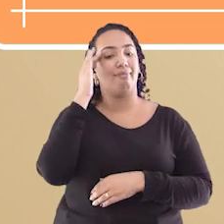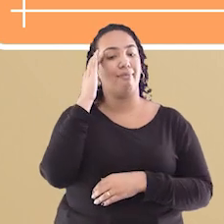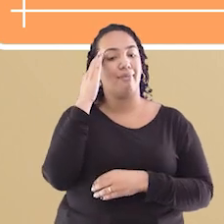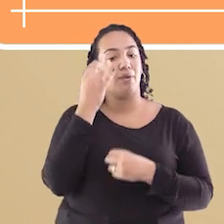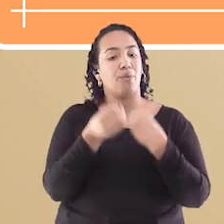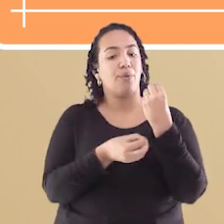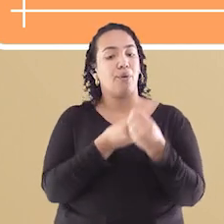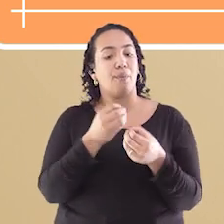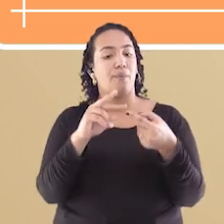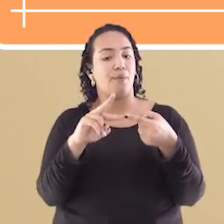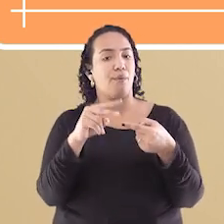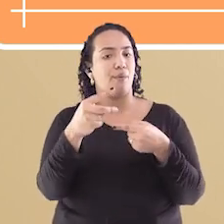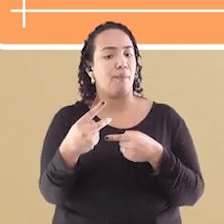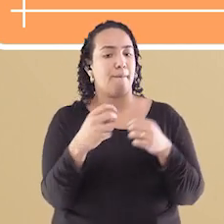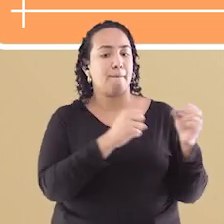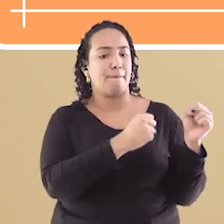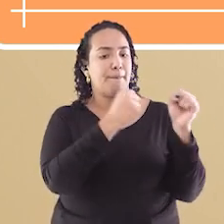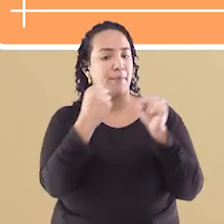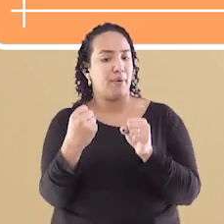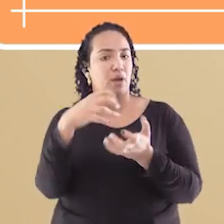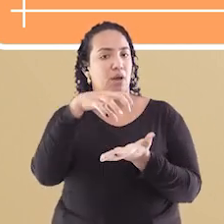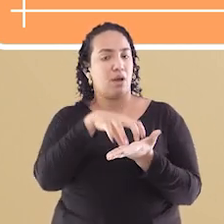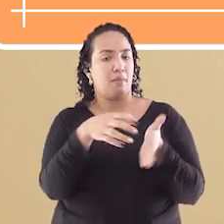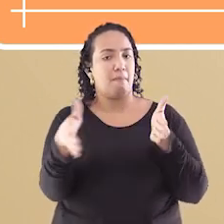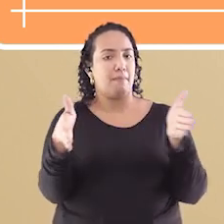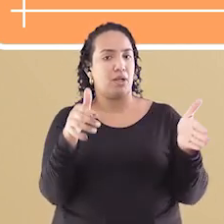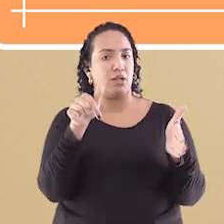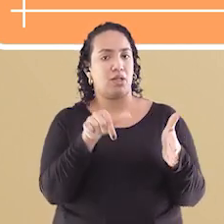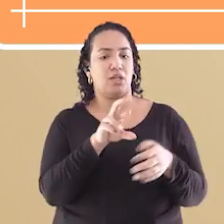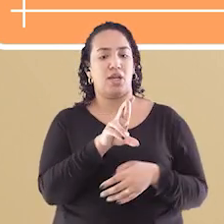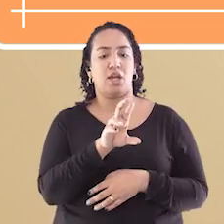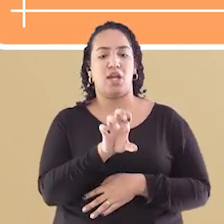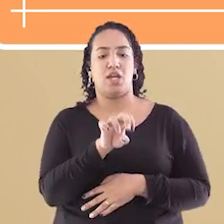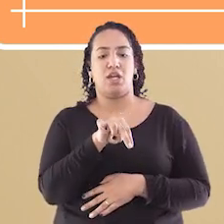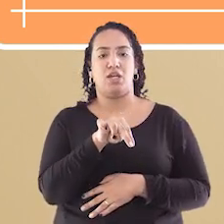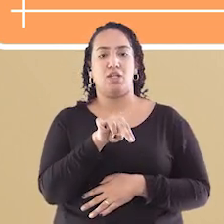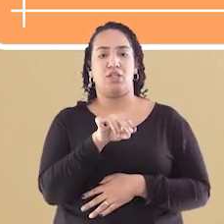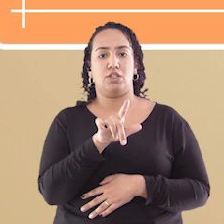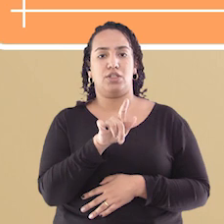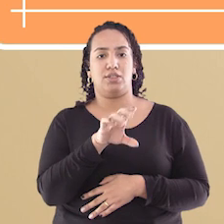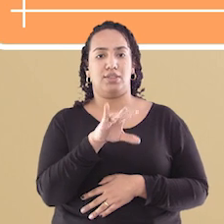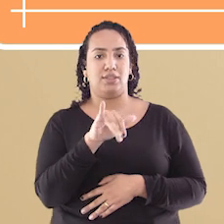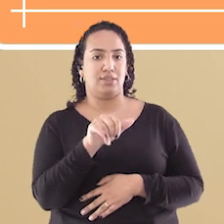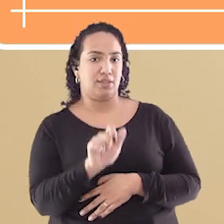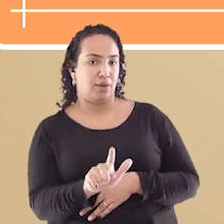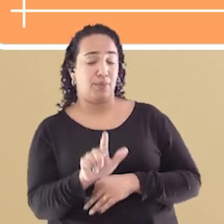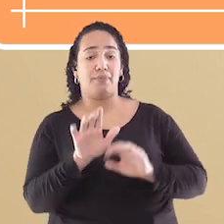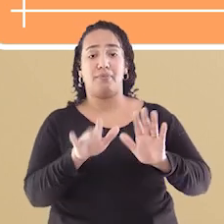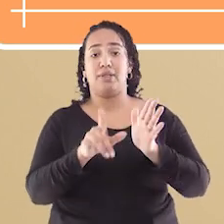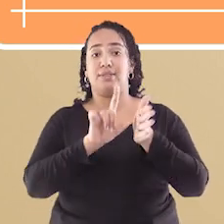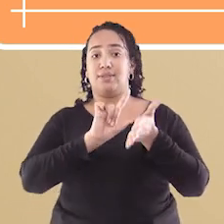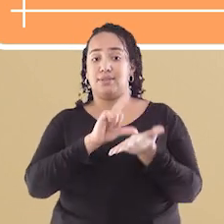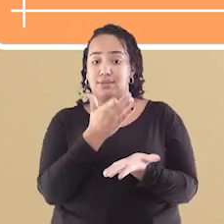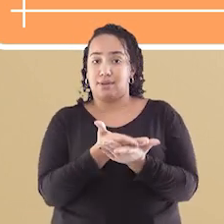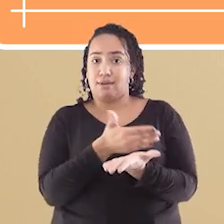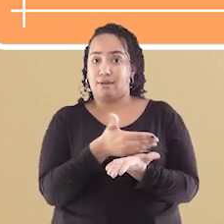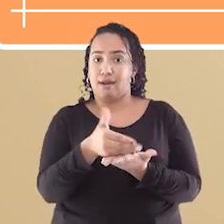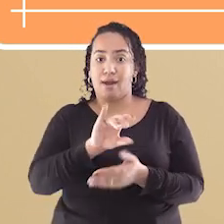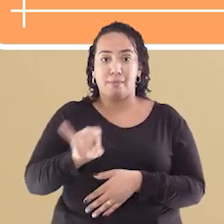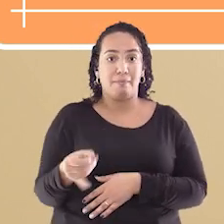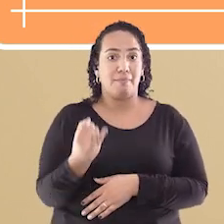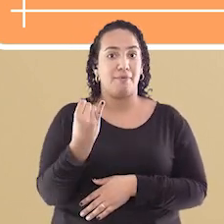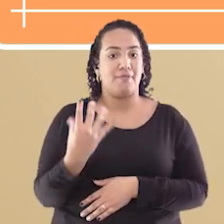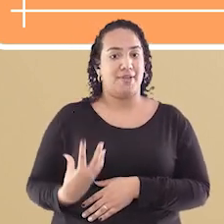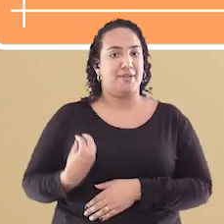as consequências da centralização do poder durante o período regencial. Antes de começarmos nossa aula, aproveite e já marca